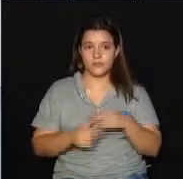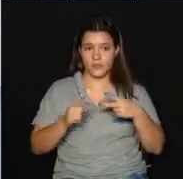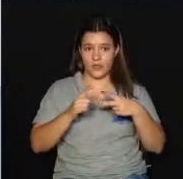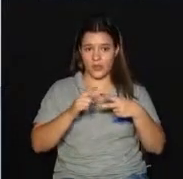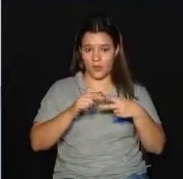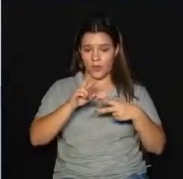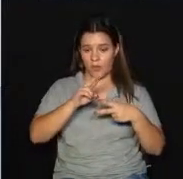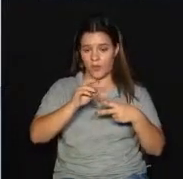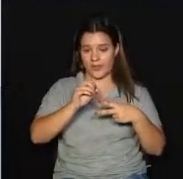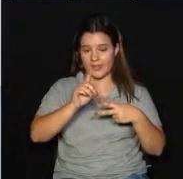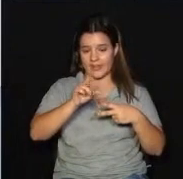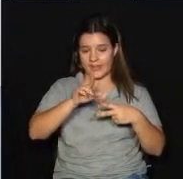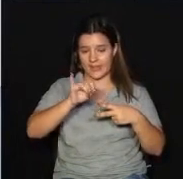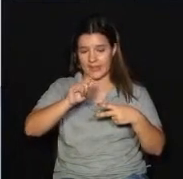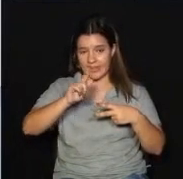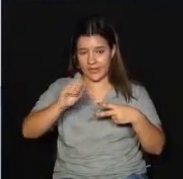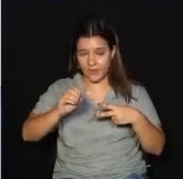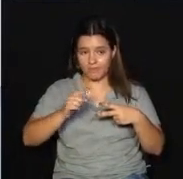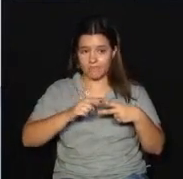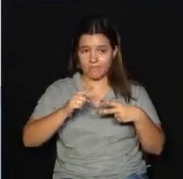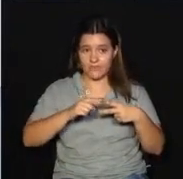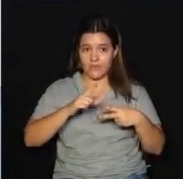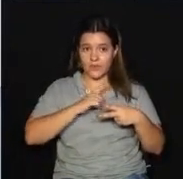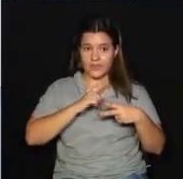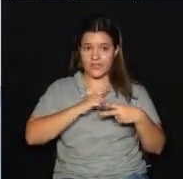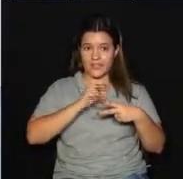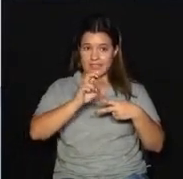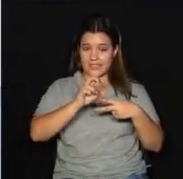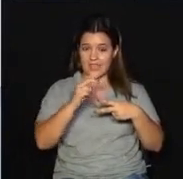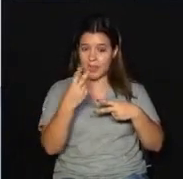Rodrigo Manga, do Republicanos, lidera com